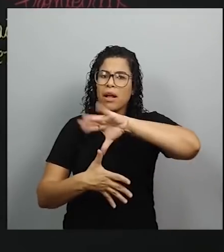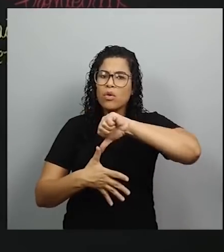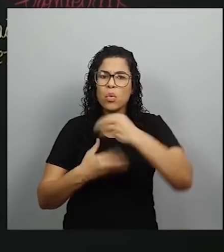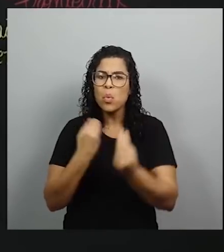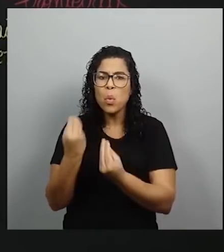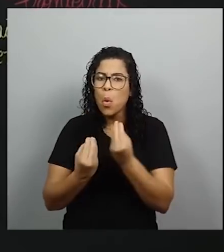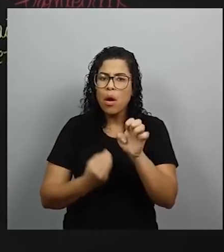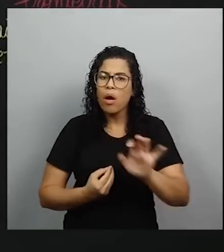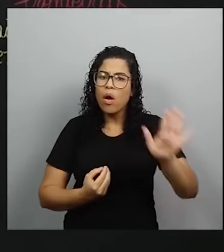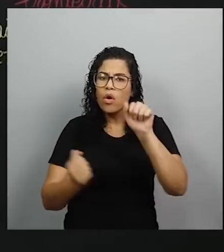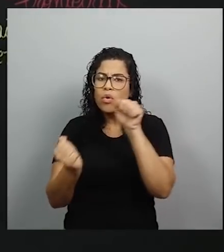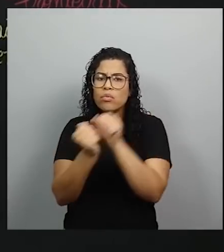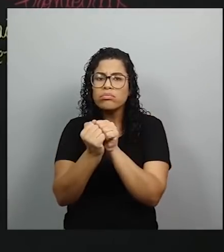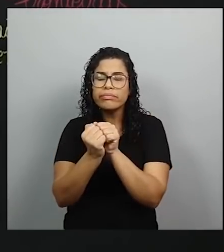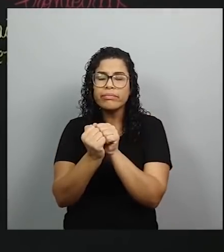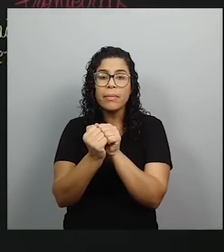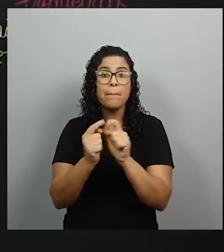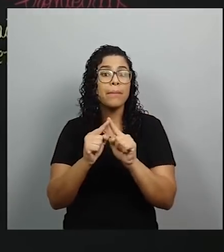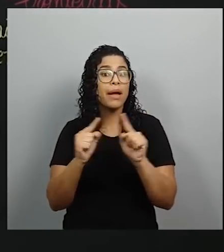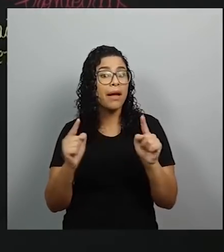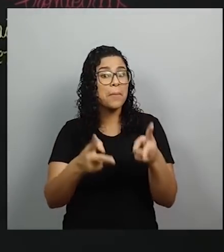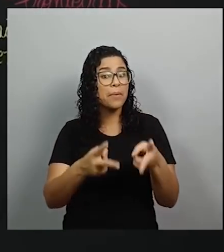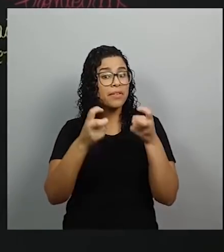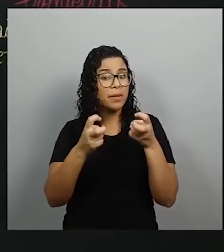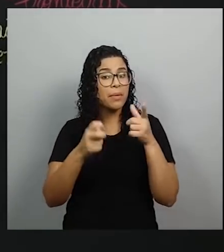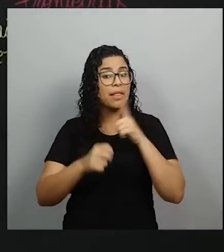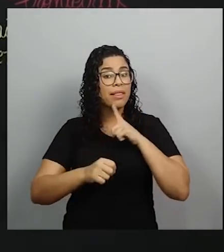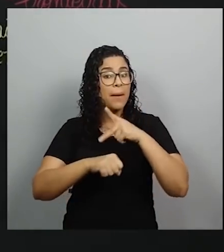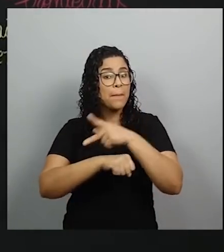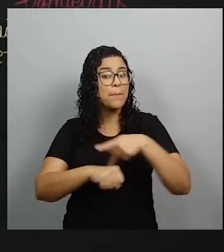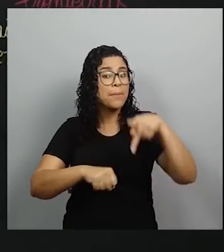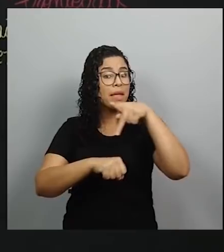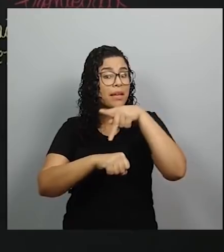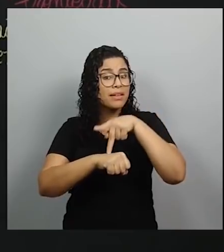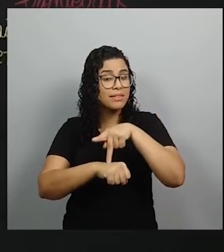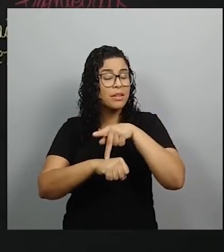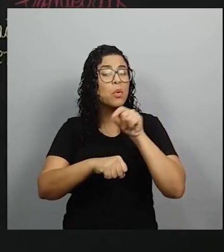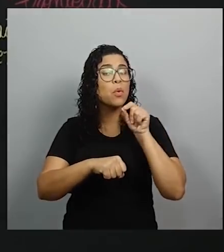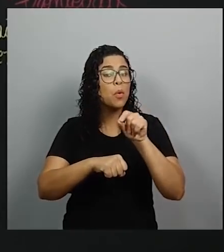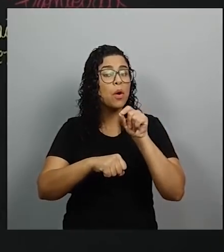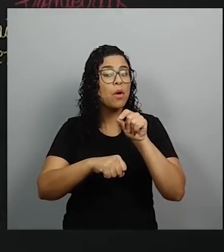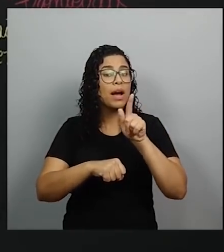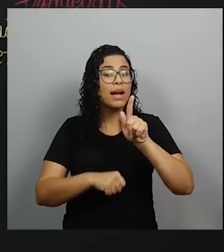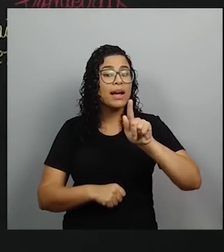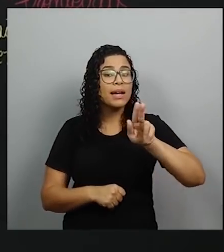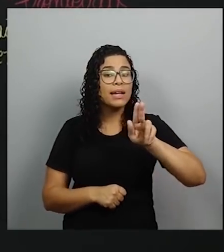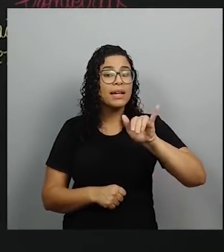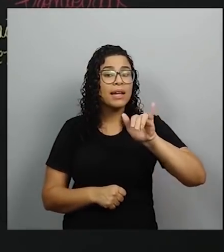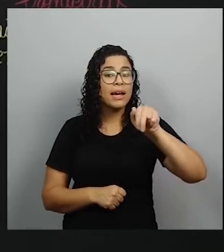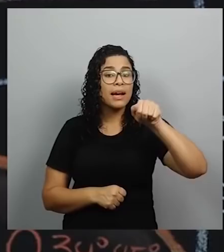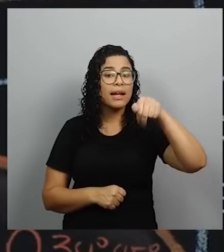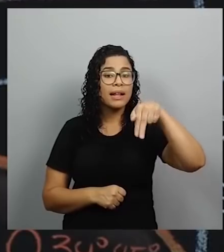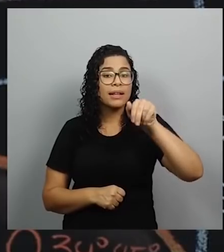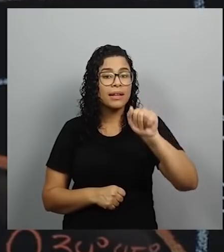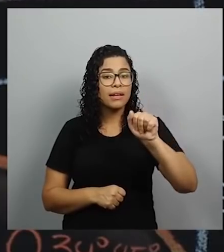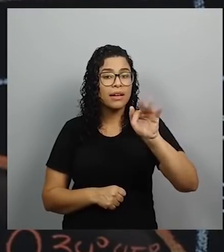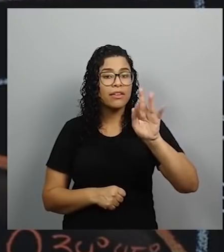mas percebam aqui, gente, nós temos esse cara aqui, ó, ó. Guiana